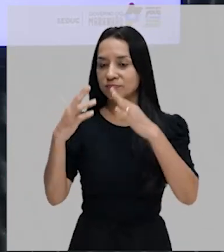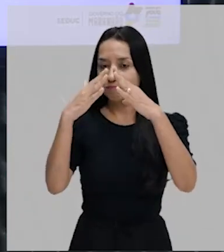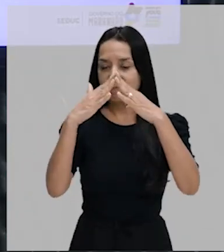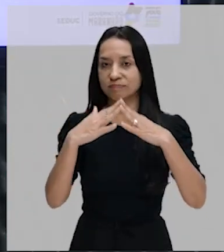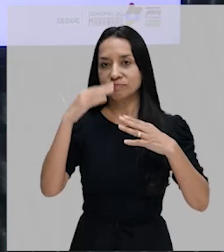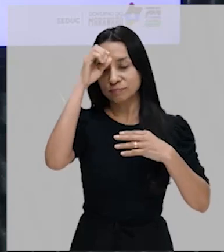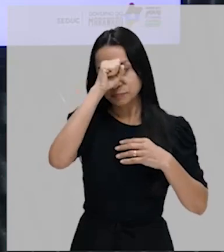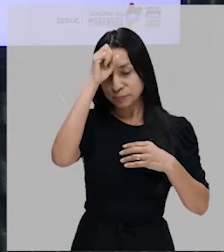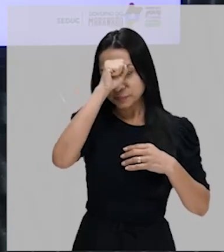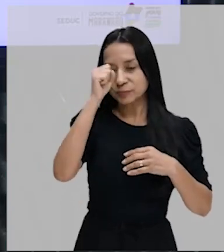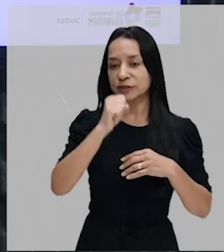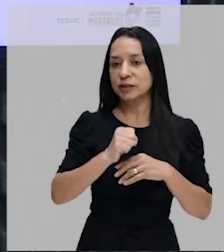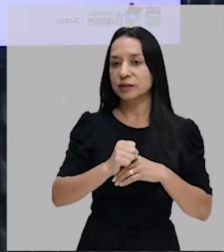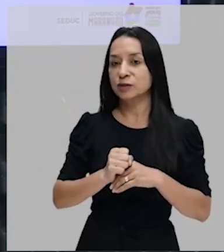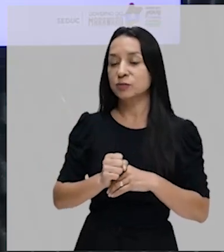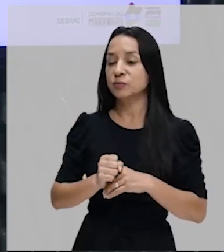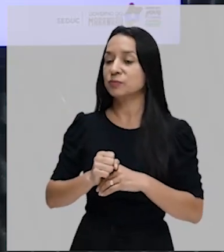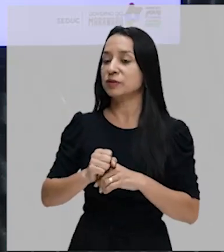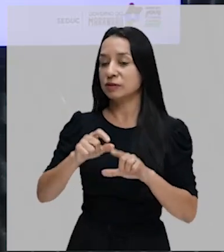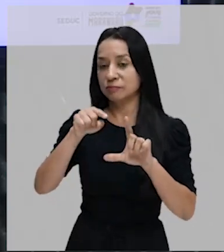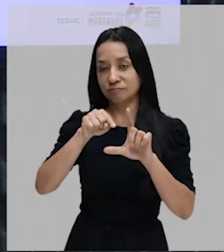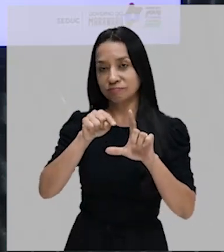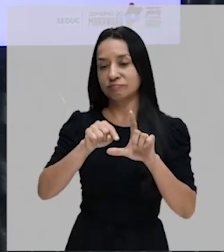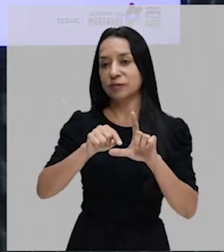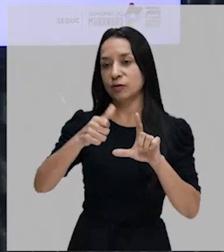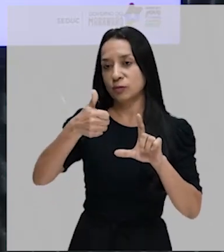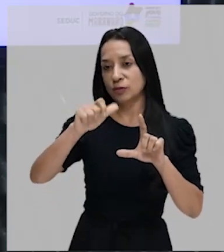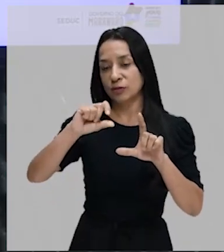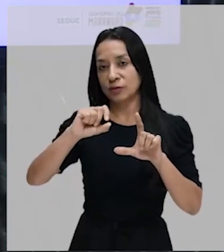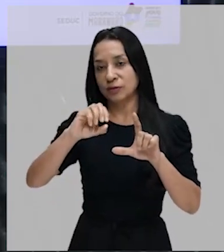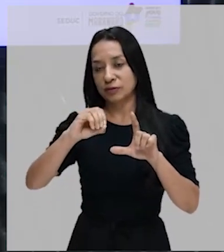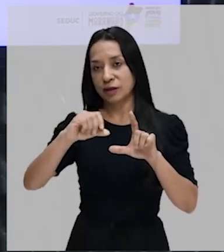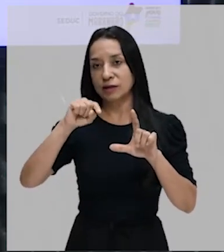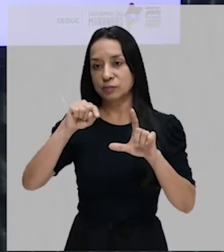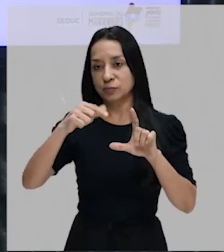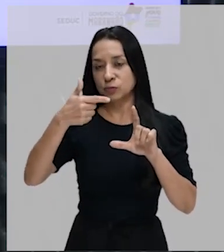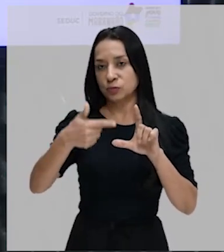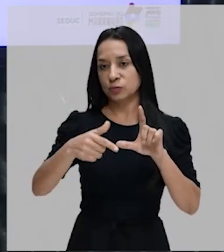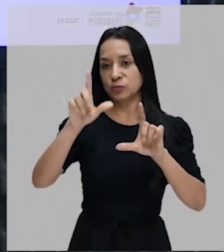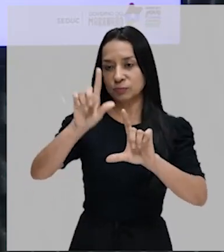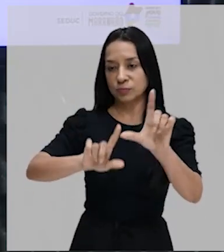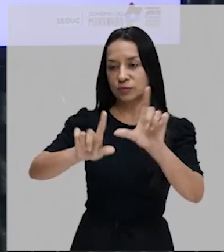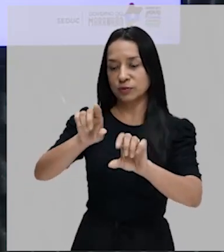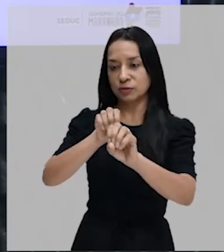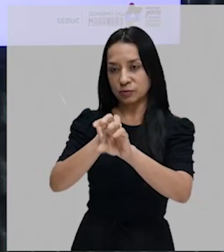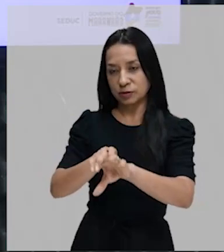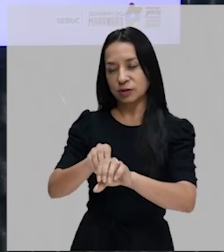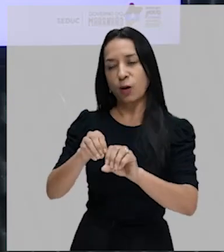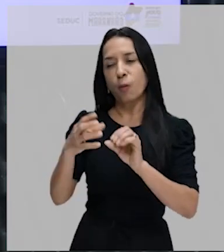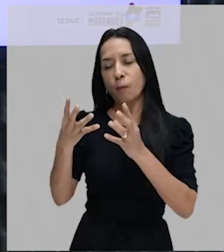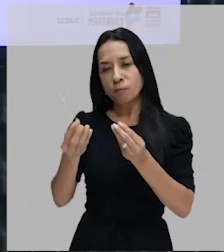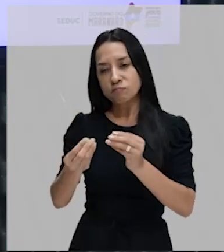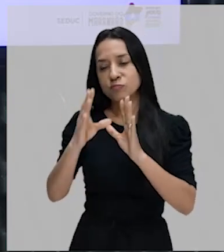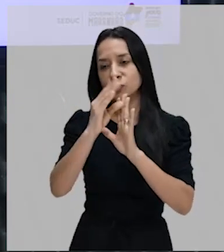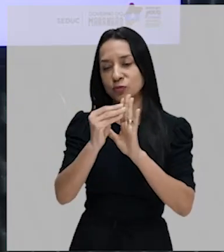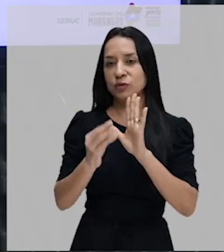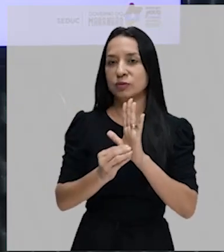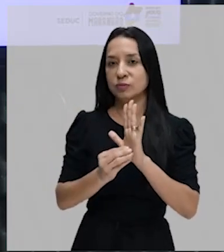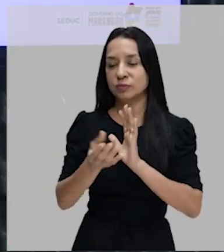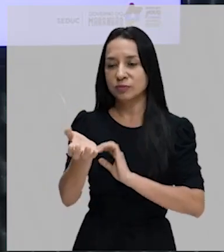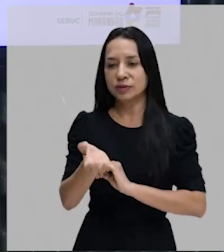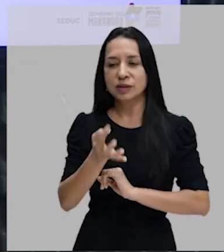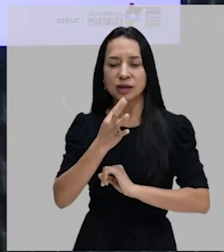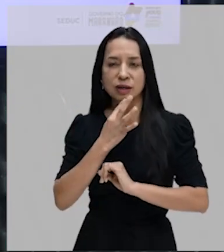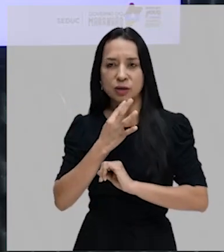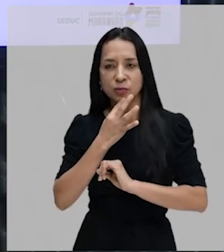Casa Aprendendo, canal 10.2 TV Educação. Todo dia, muito conteúdo para vocês. Você quer conhecer a programação